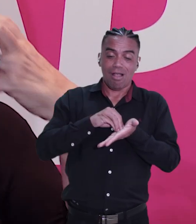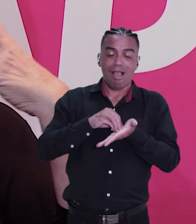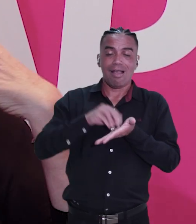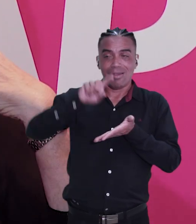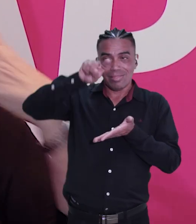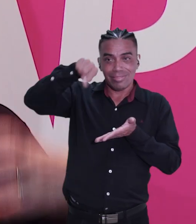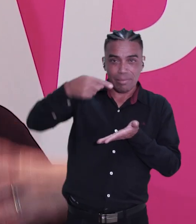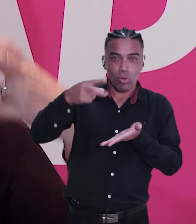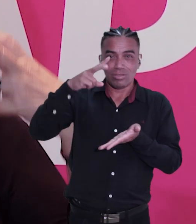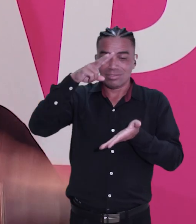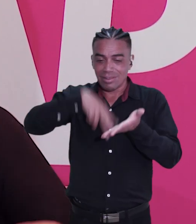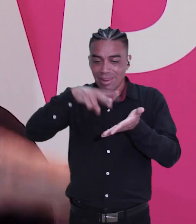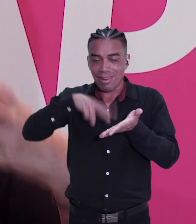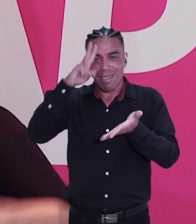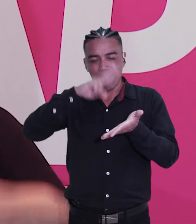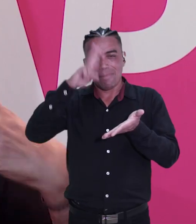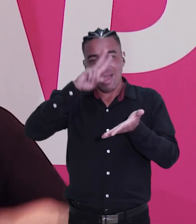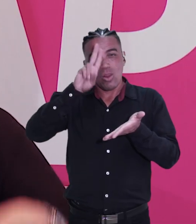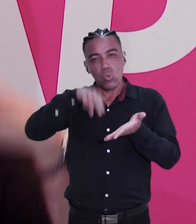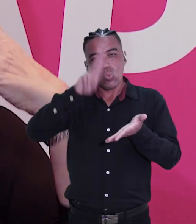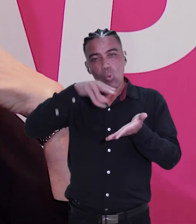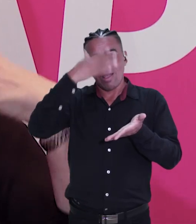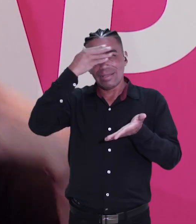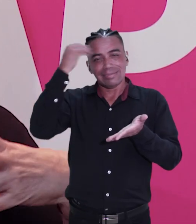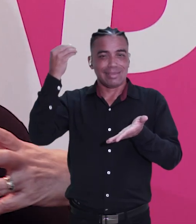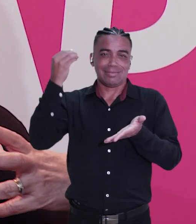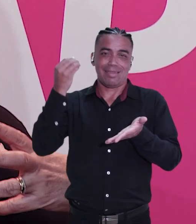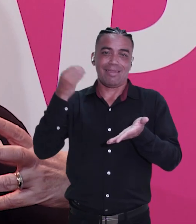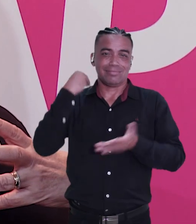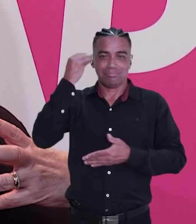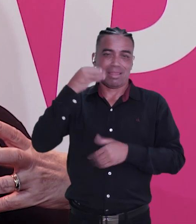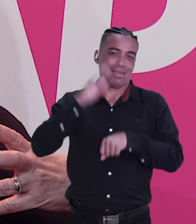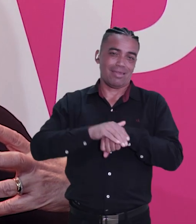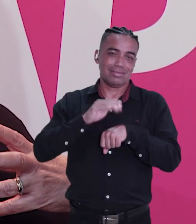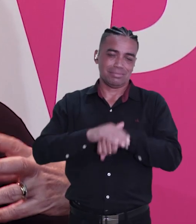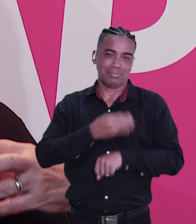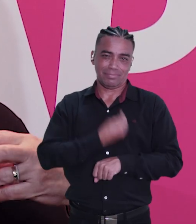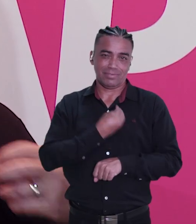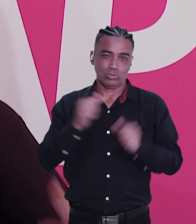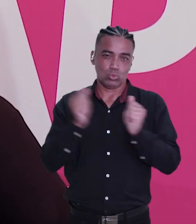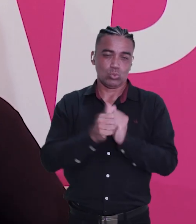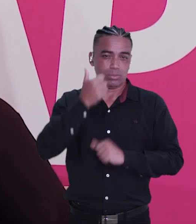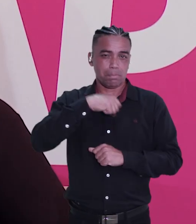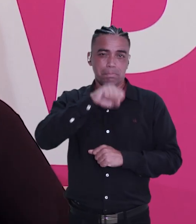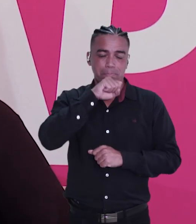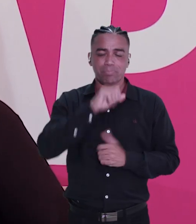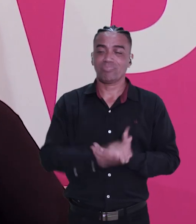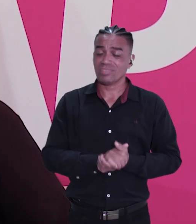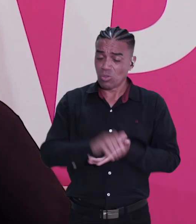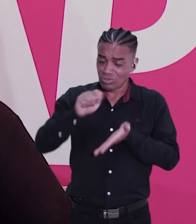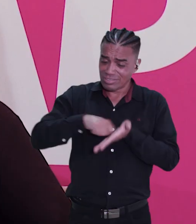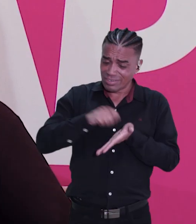de depois me lembrar, quando eu lesse aquilo, para não esquecer nunca aquilo que eu estava vivendo. Então, como eu fiz uma coisa